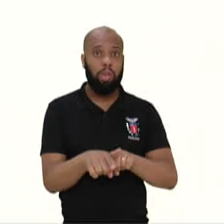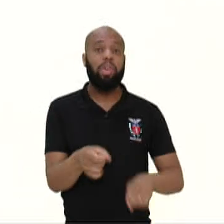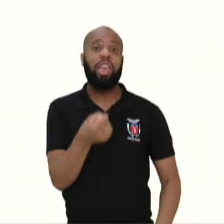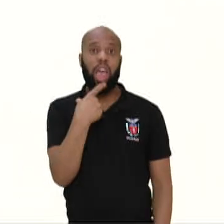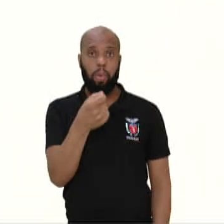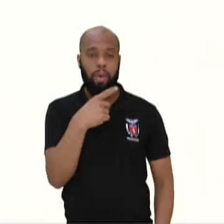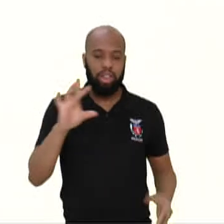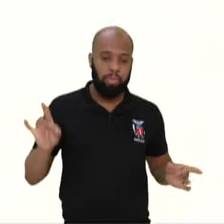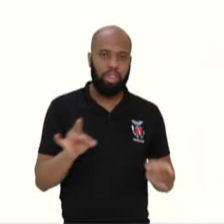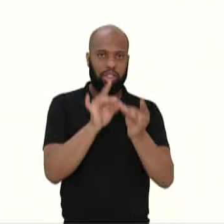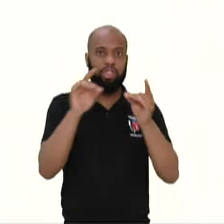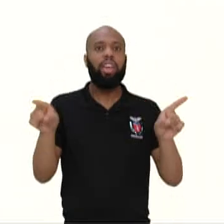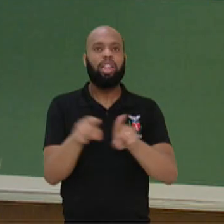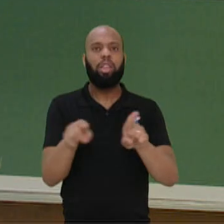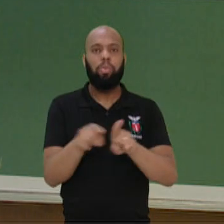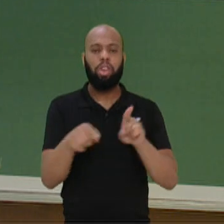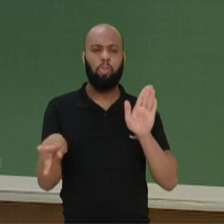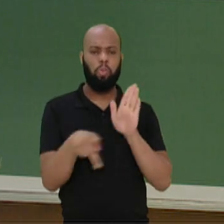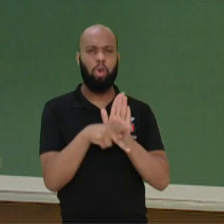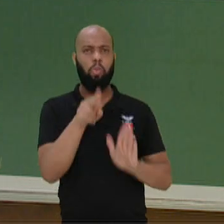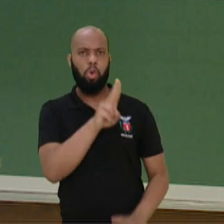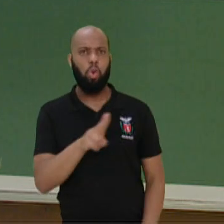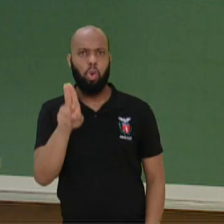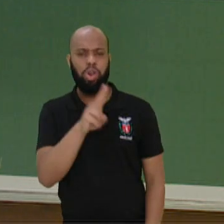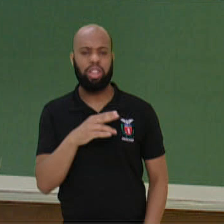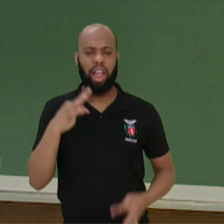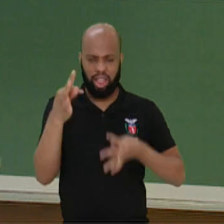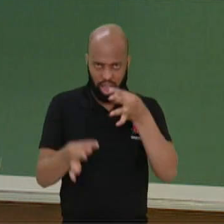ainda fitoterápicos.